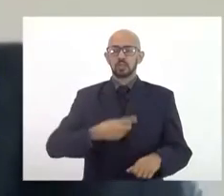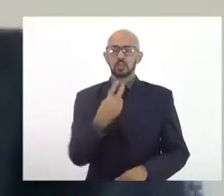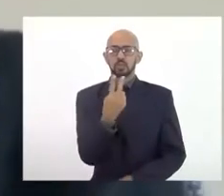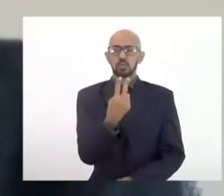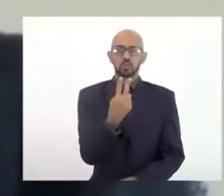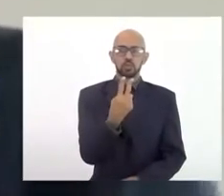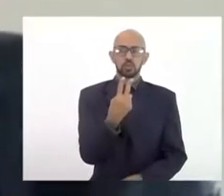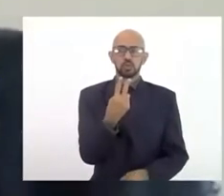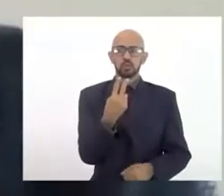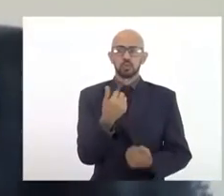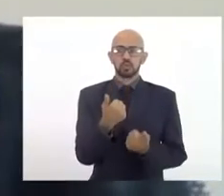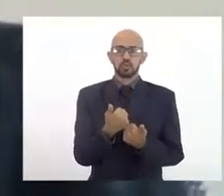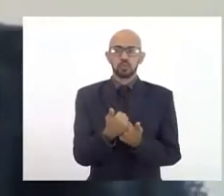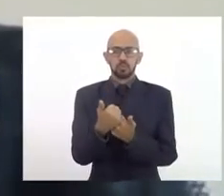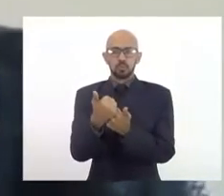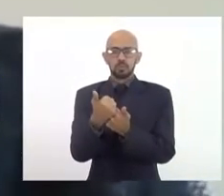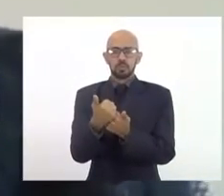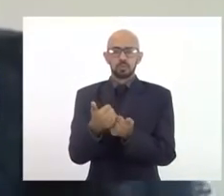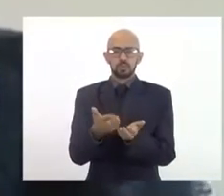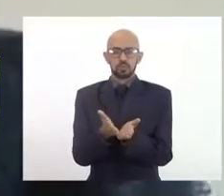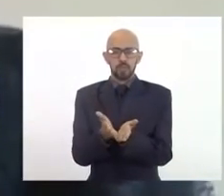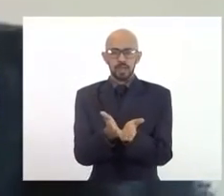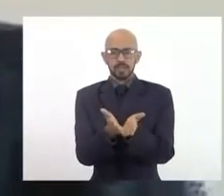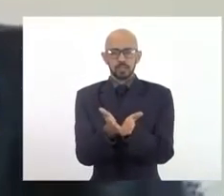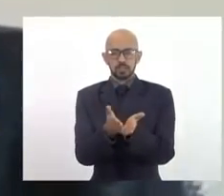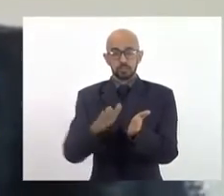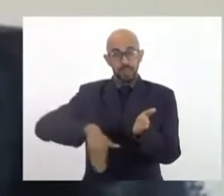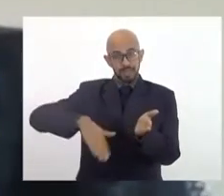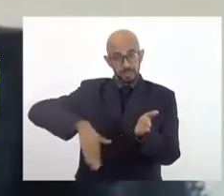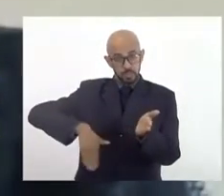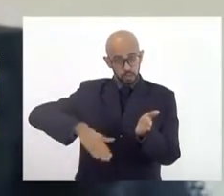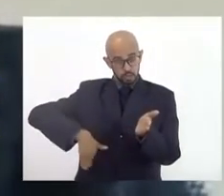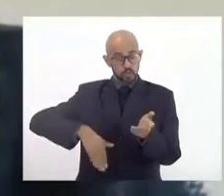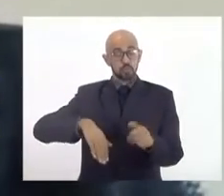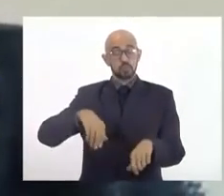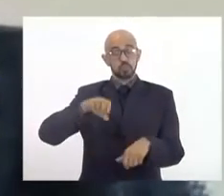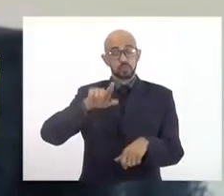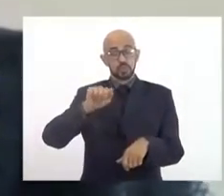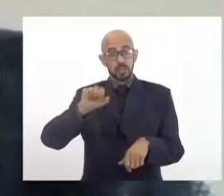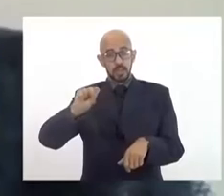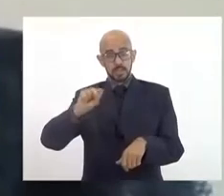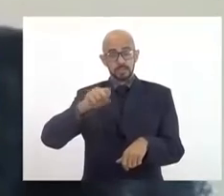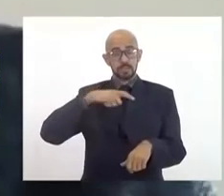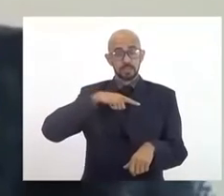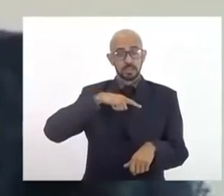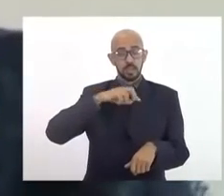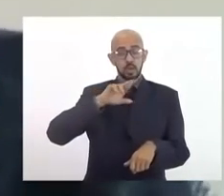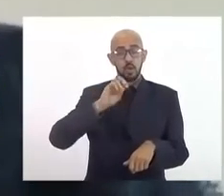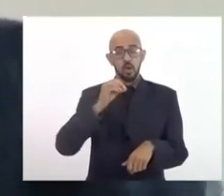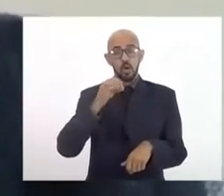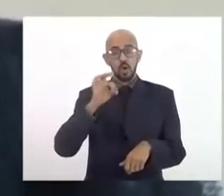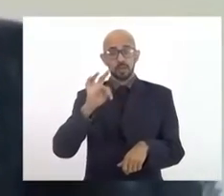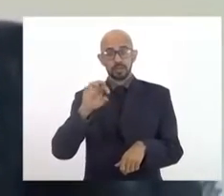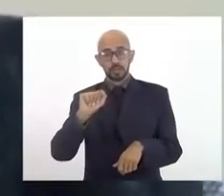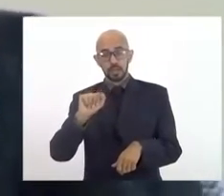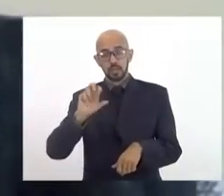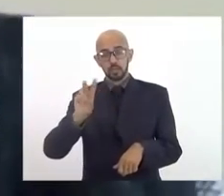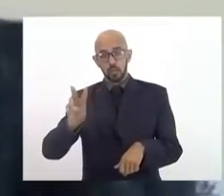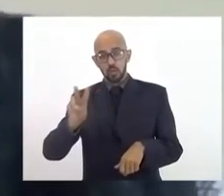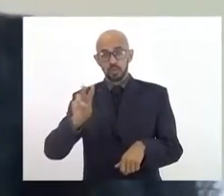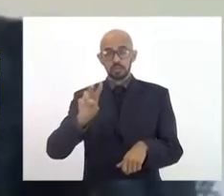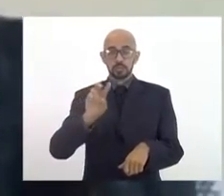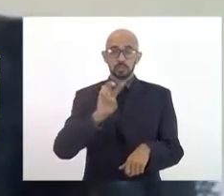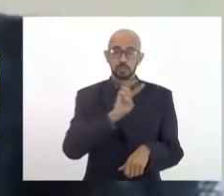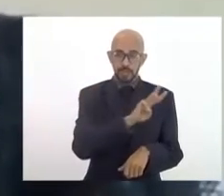dois suprimentos marítimos de gás, o Rota 2 e o Rota 3, agora temos o 4B, a possibilidade, e é nesse sentido